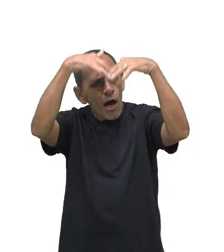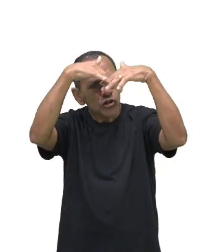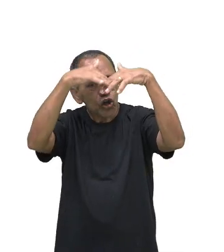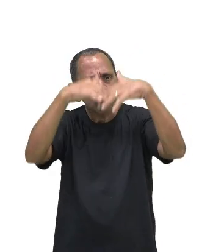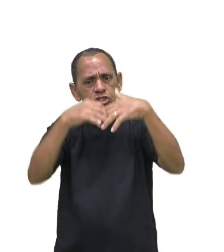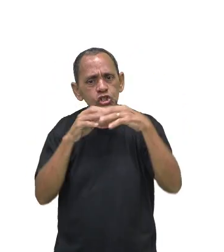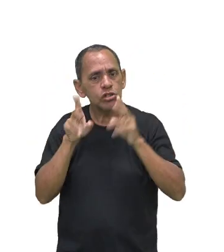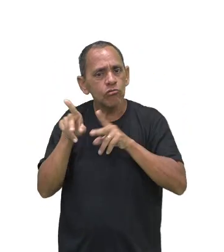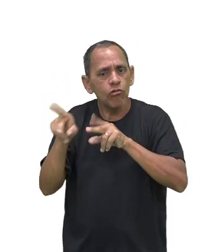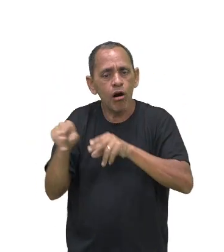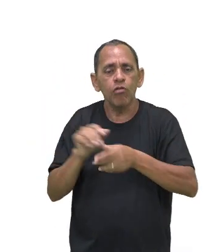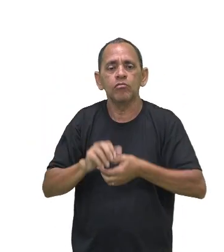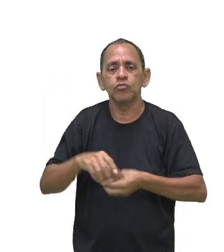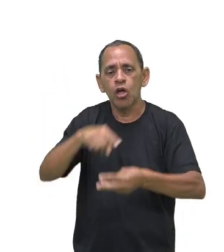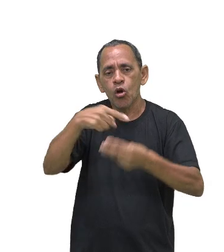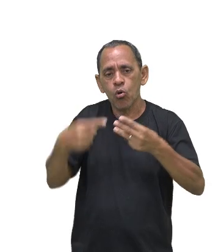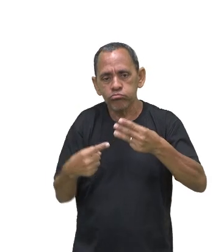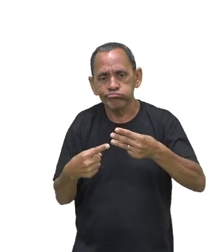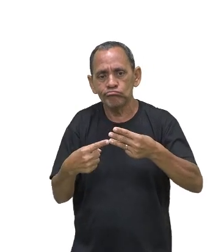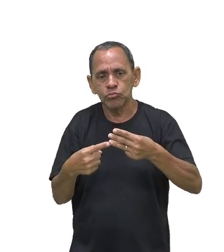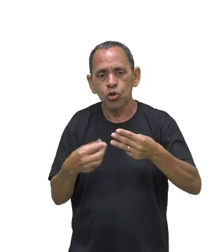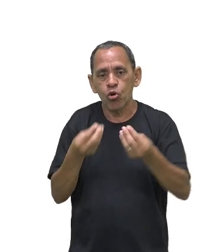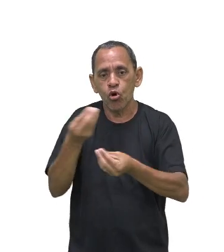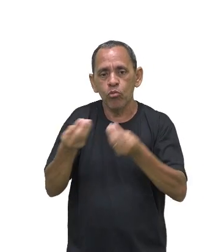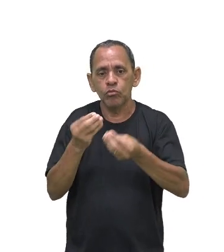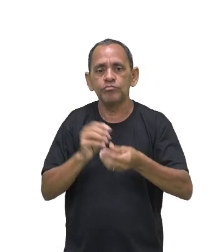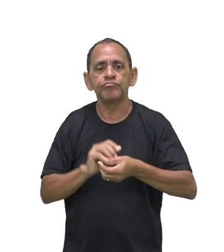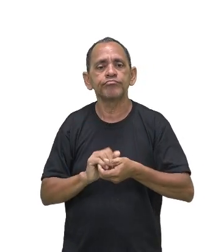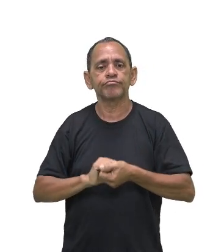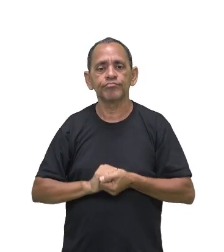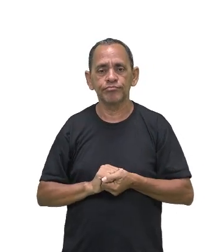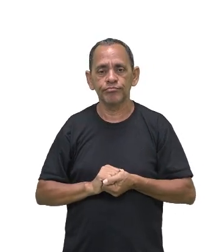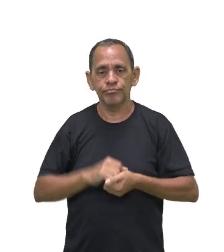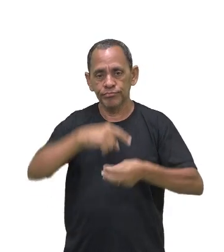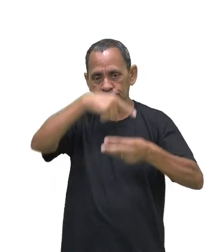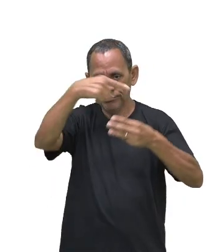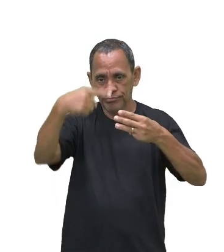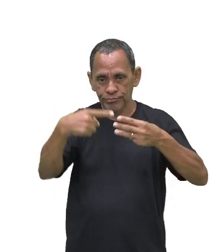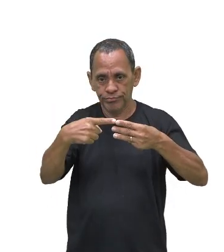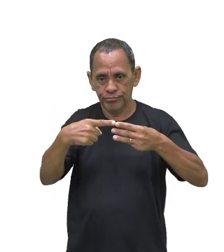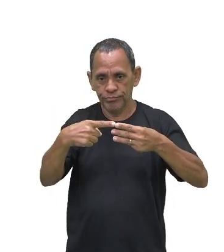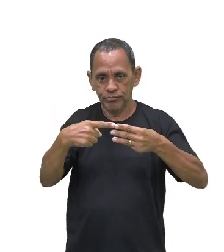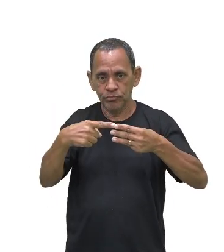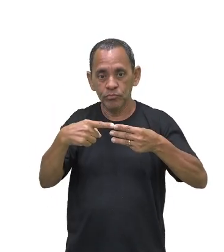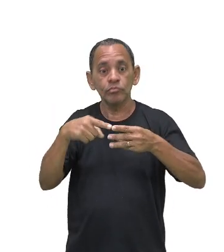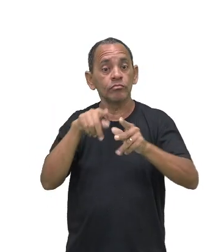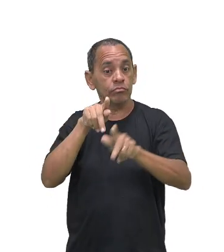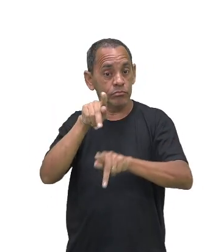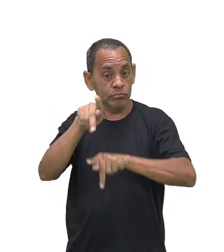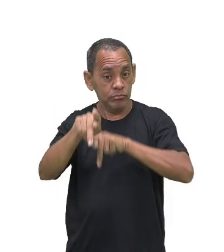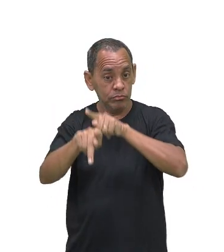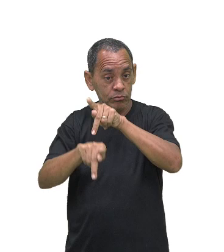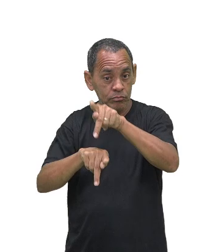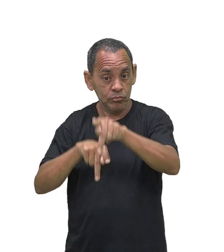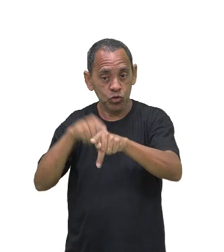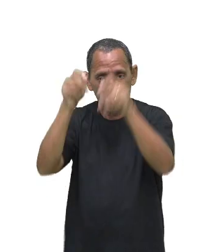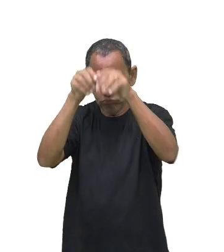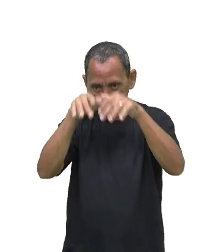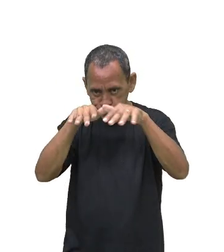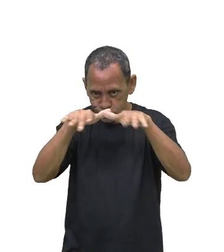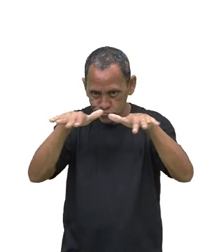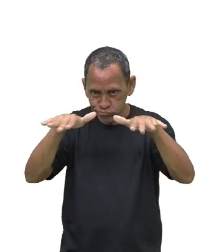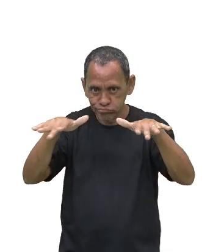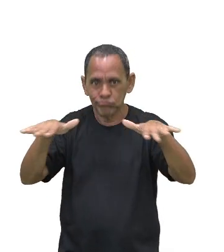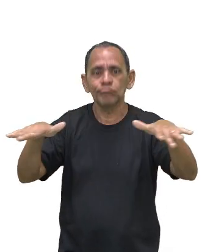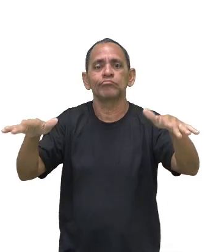nas quais o livro se divide? 1. Ele vai falar sobre povoamento.